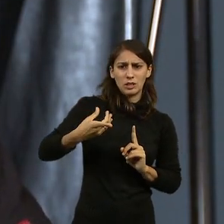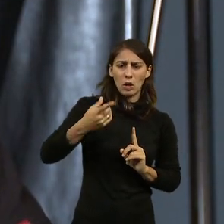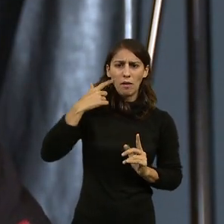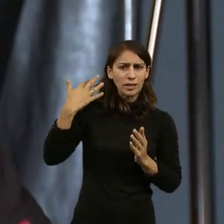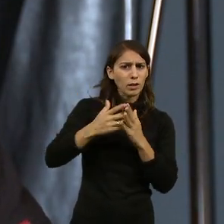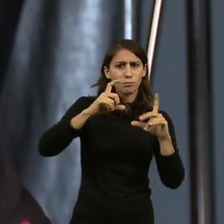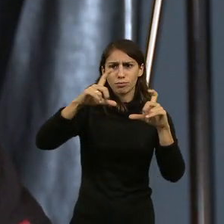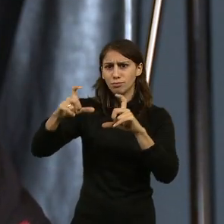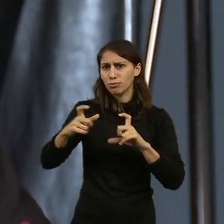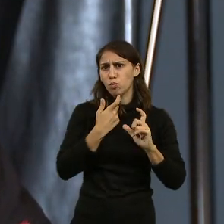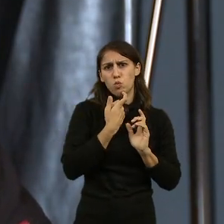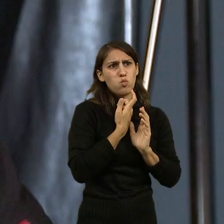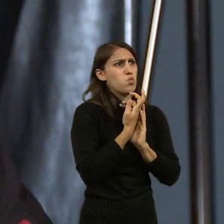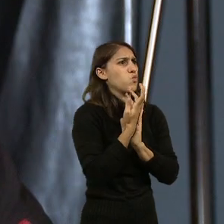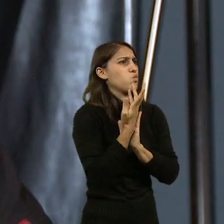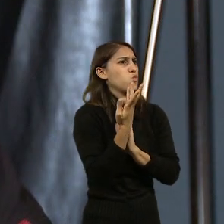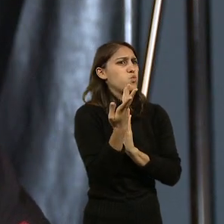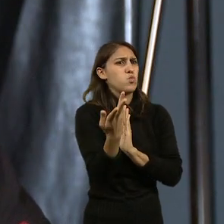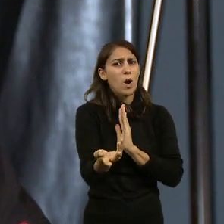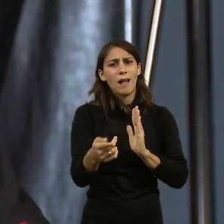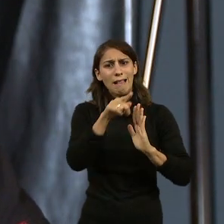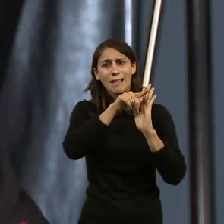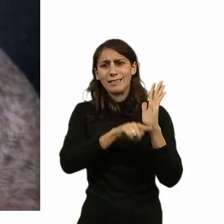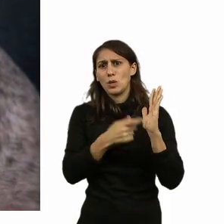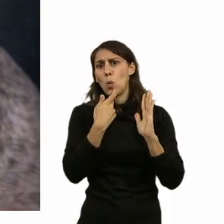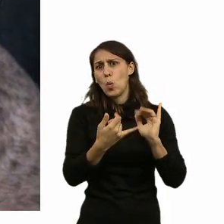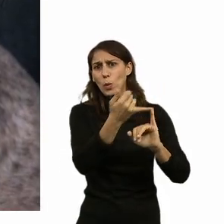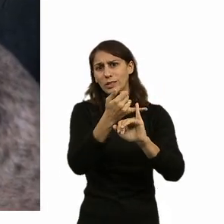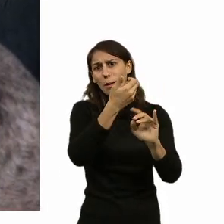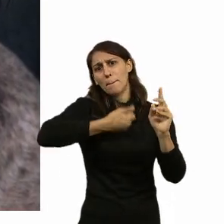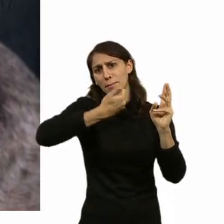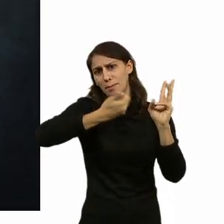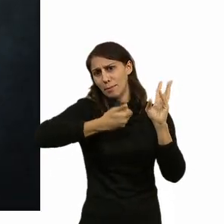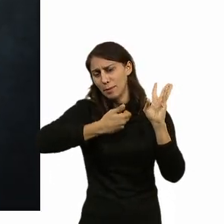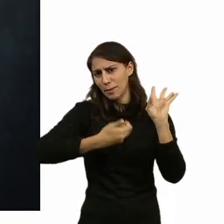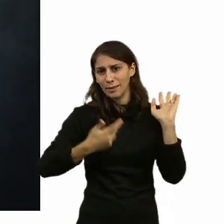outras e pronto. E tenho uma lista enorme de associações à espera.